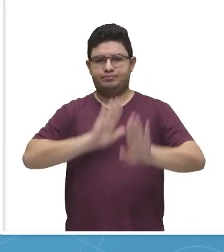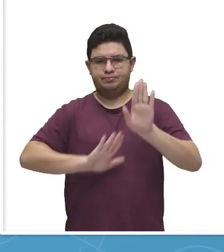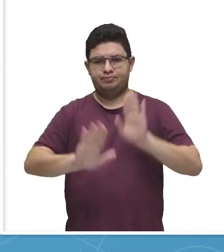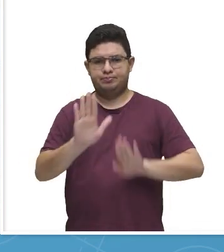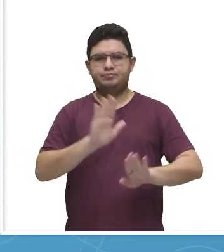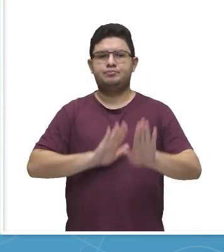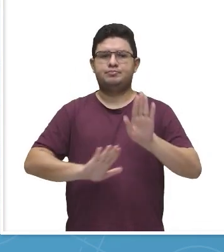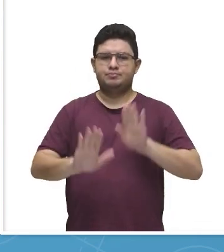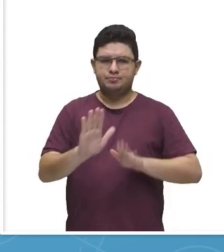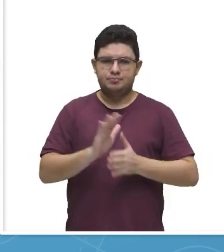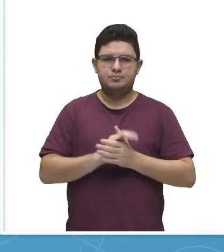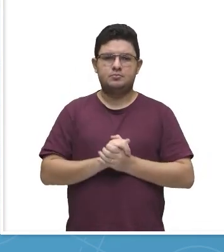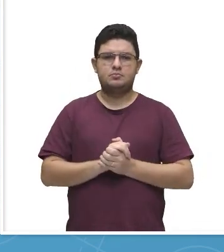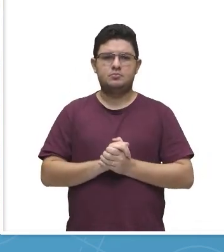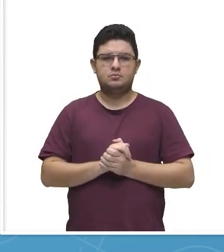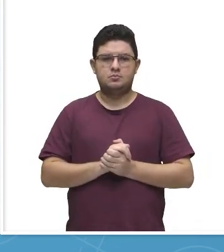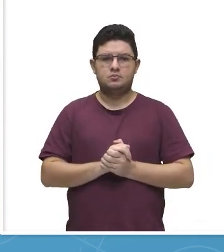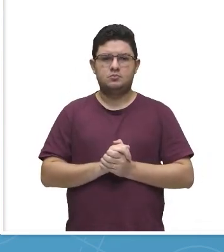né?